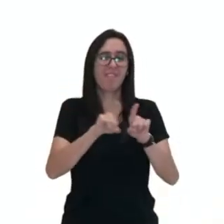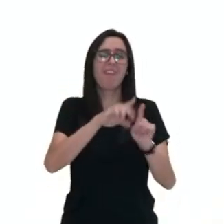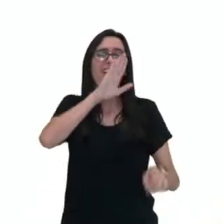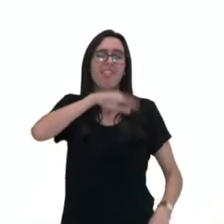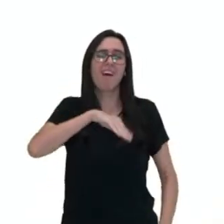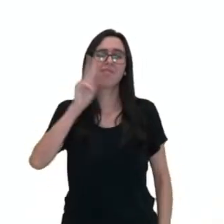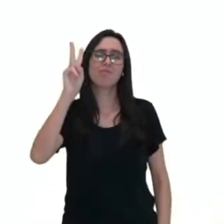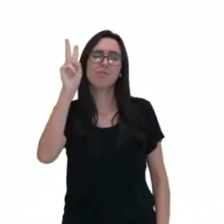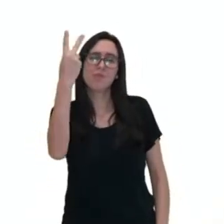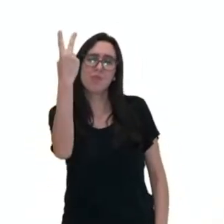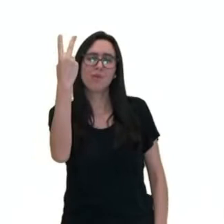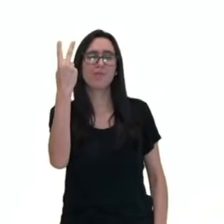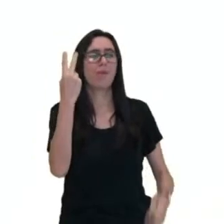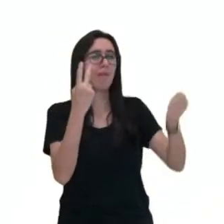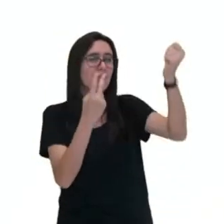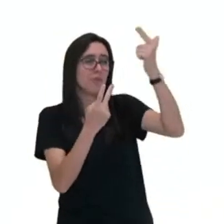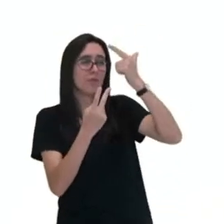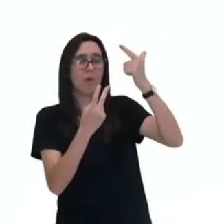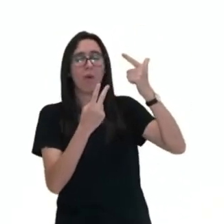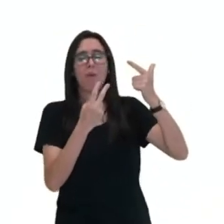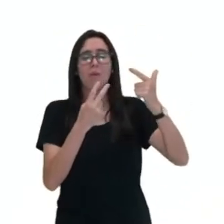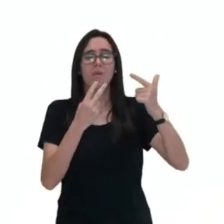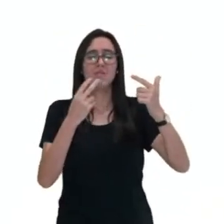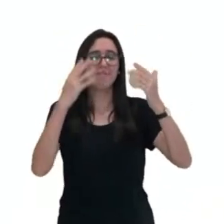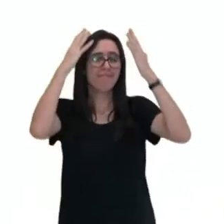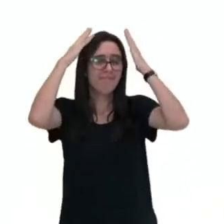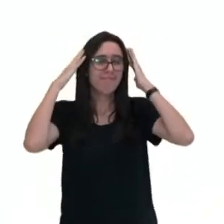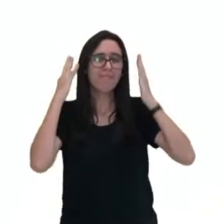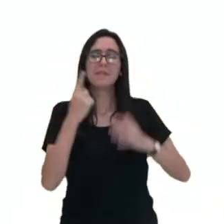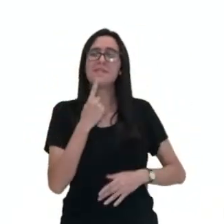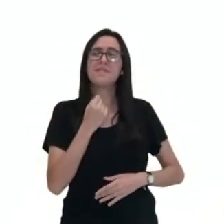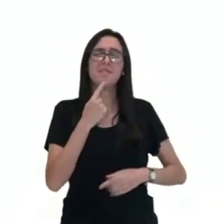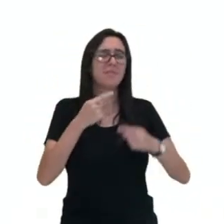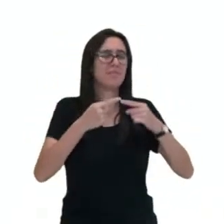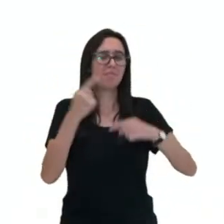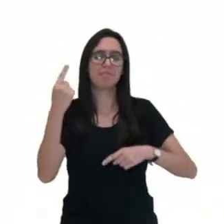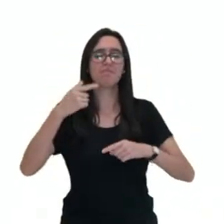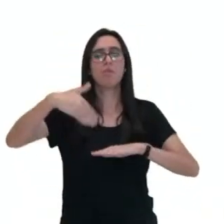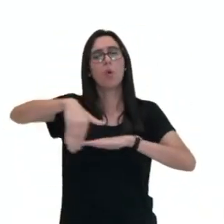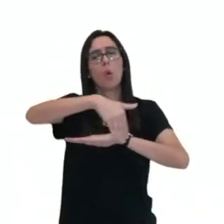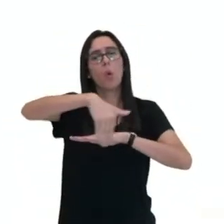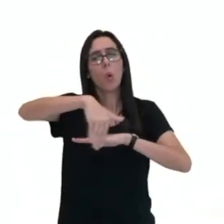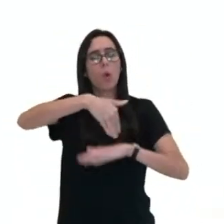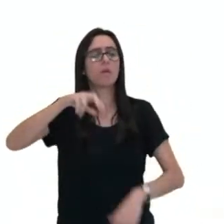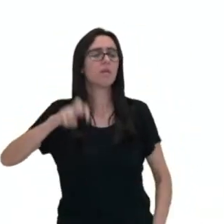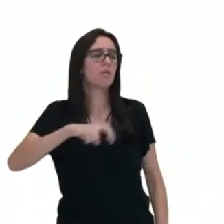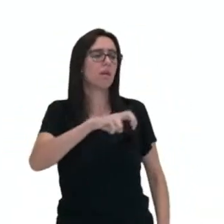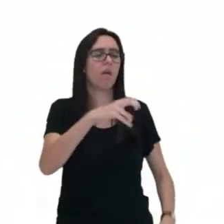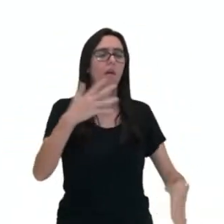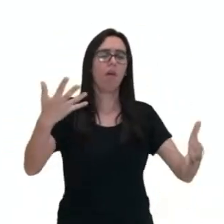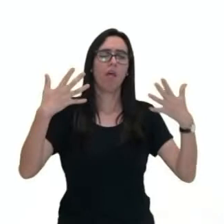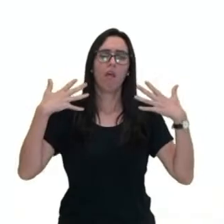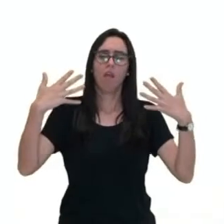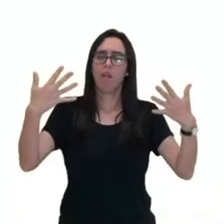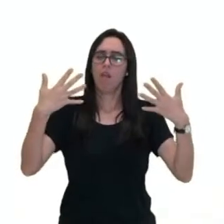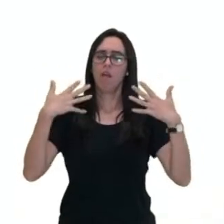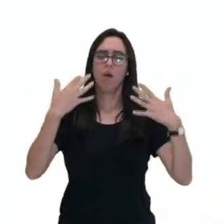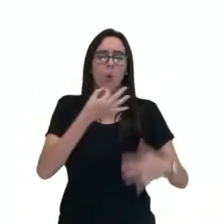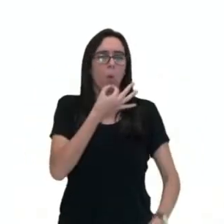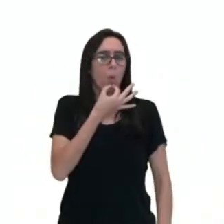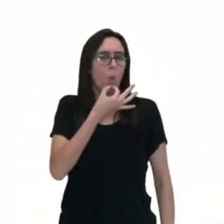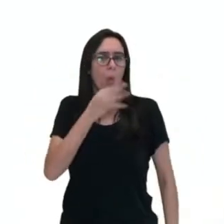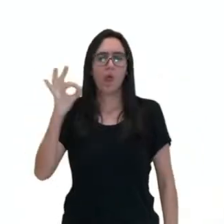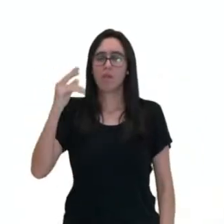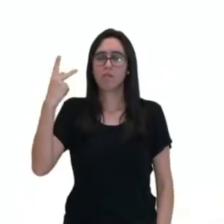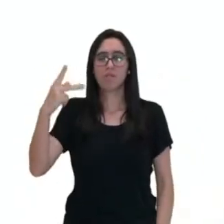ela era ruiva. Na rua vazia as pedras vibravam de calor. A cabeça da menina